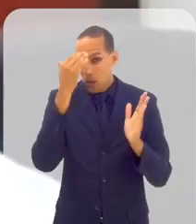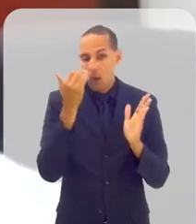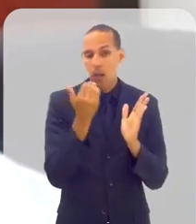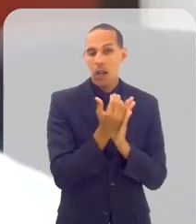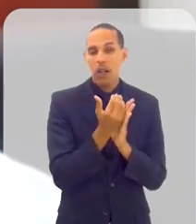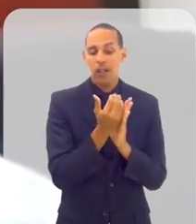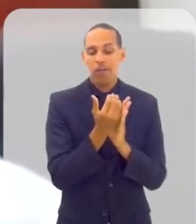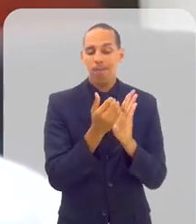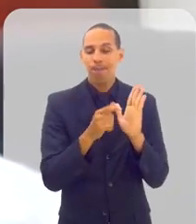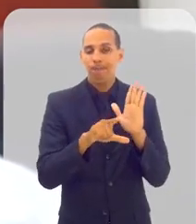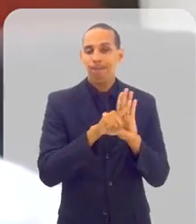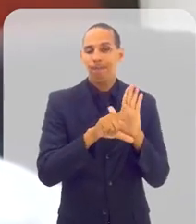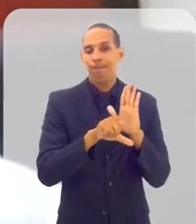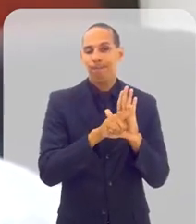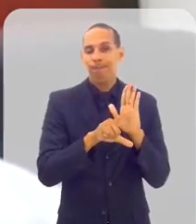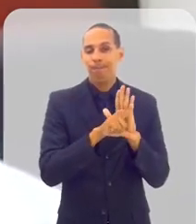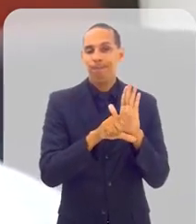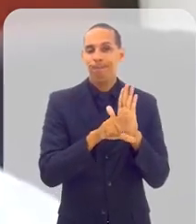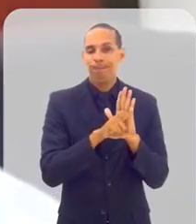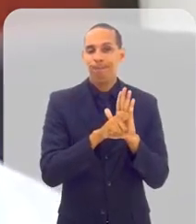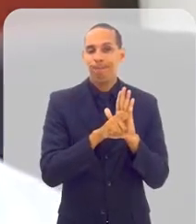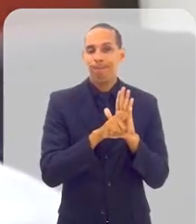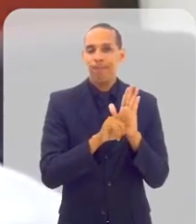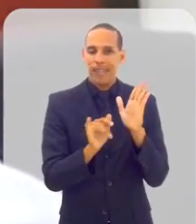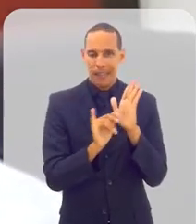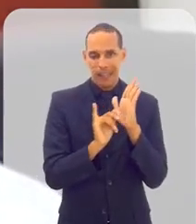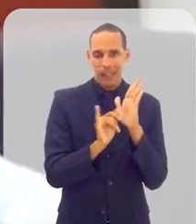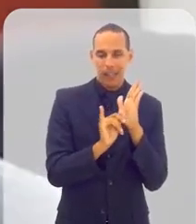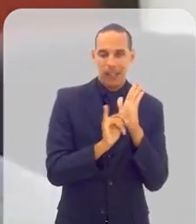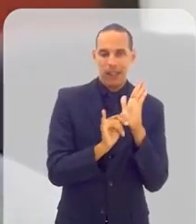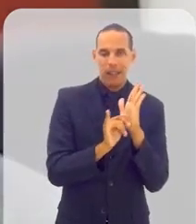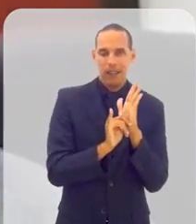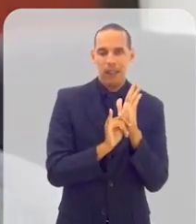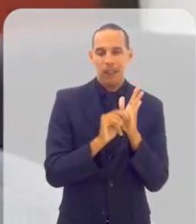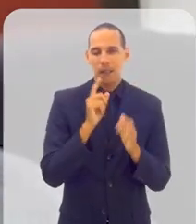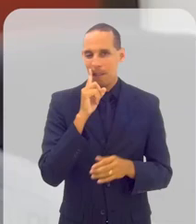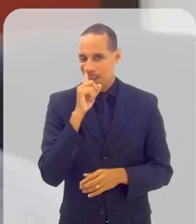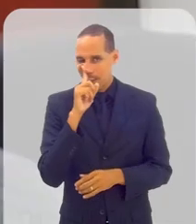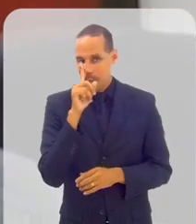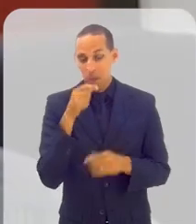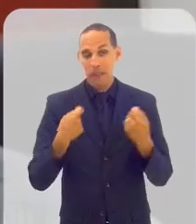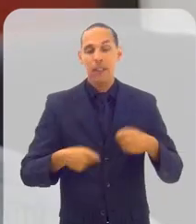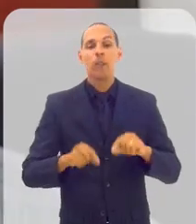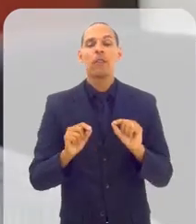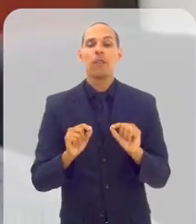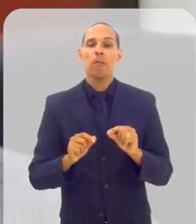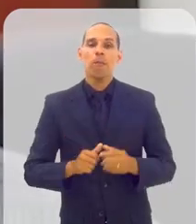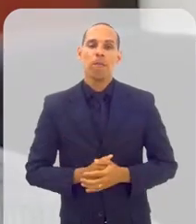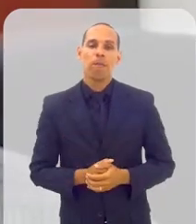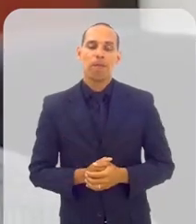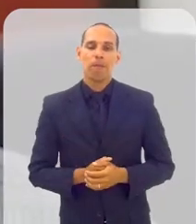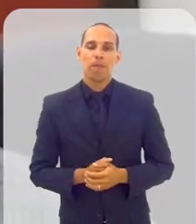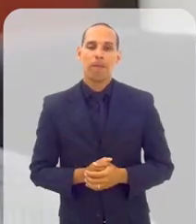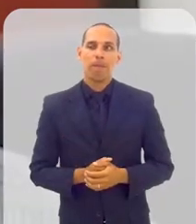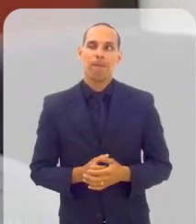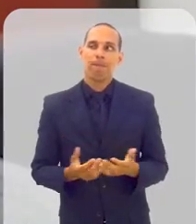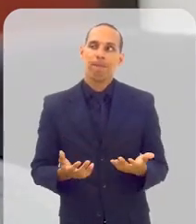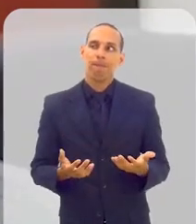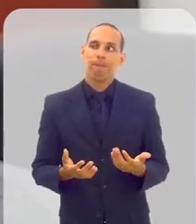cumpram a legislação, que os editais sejam